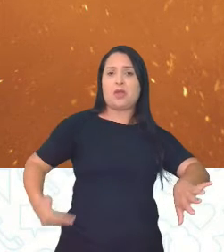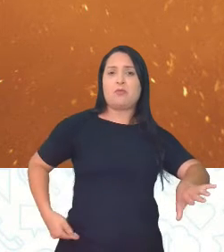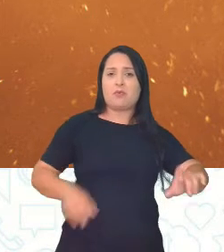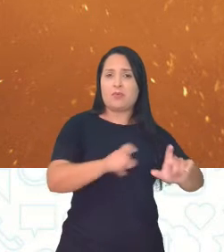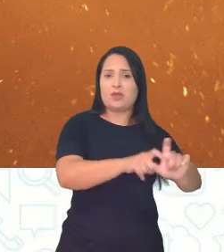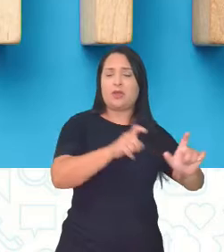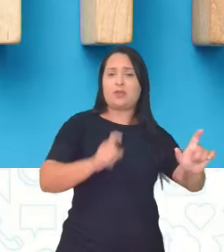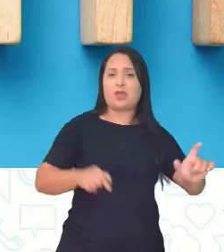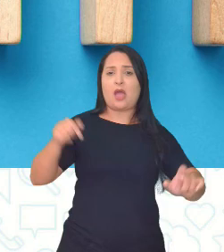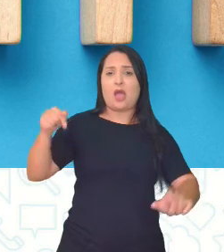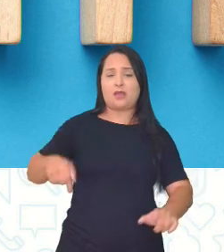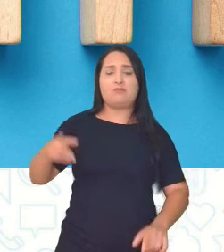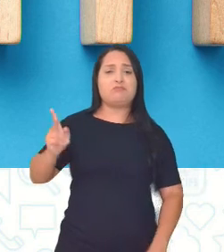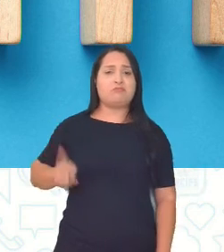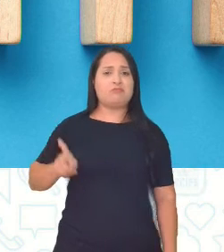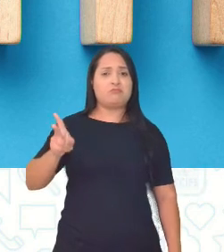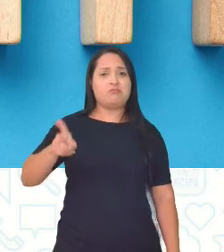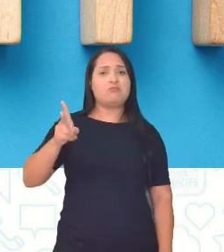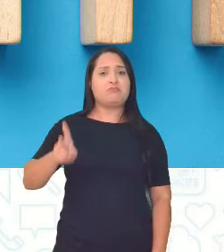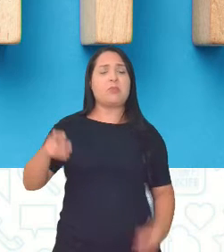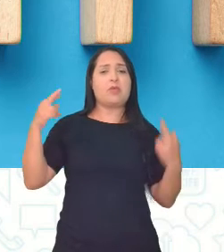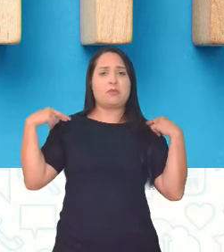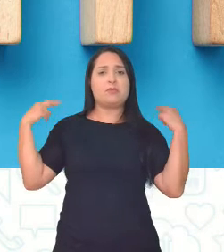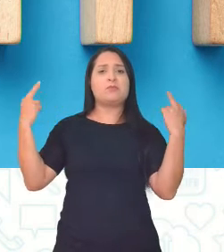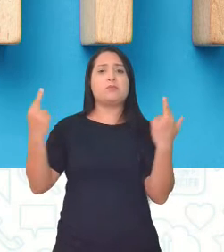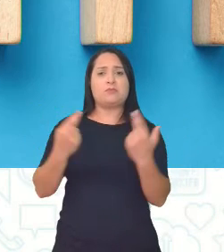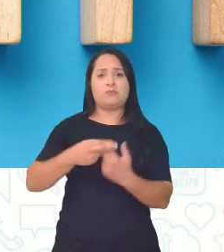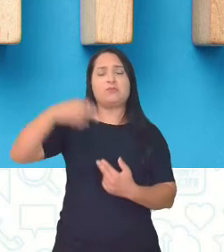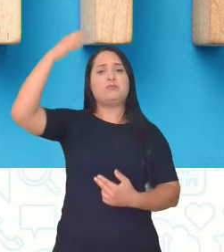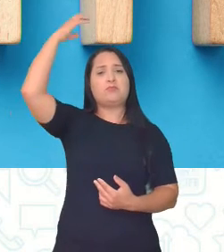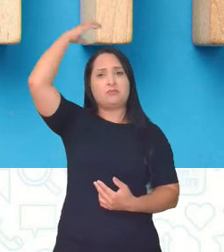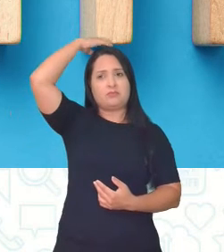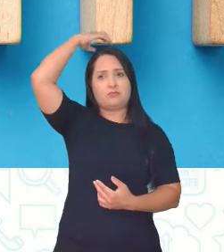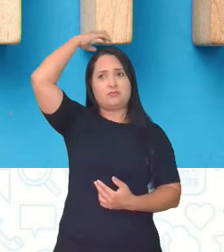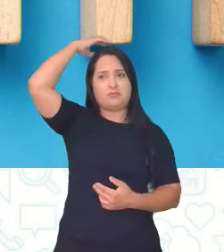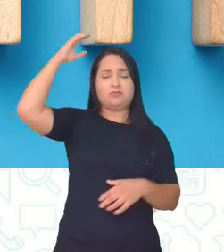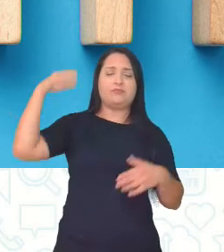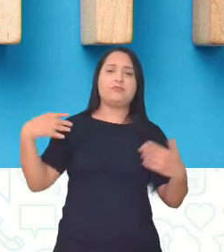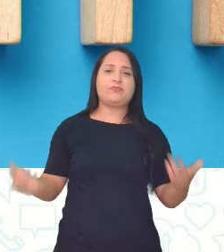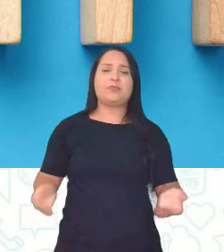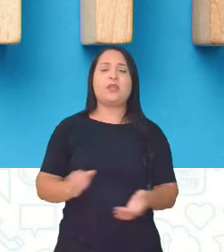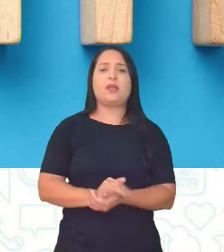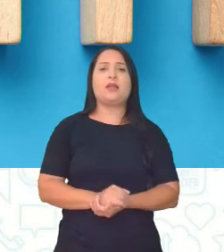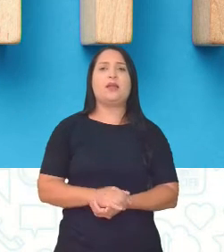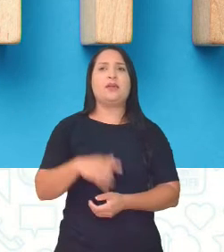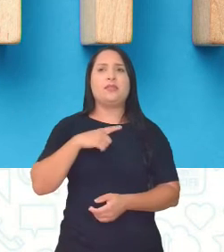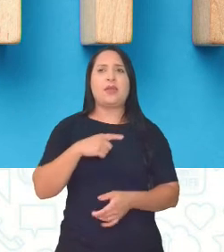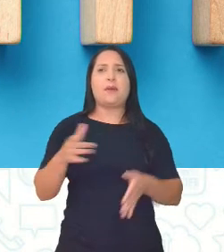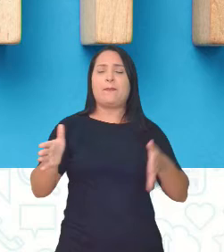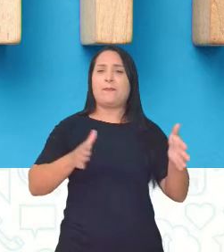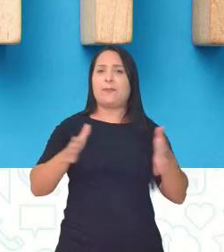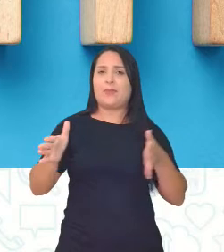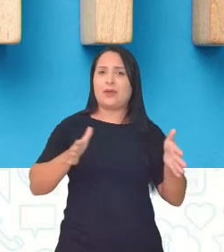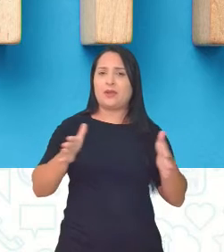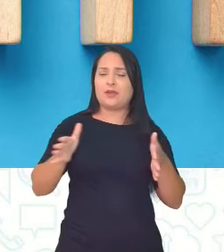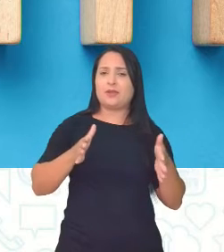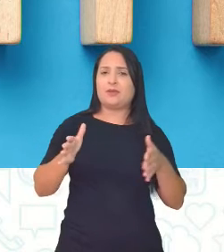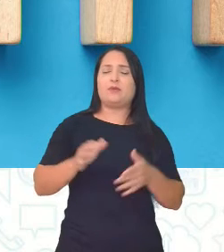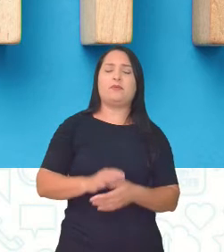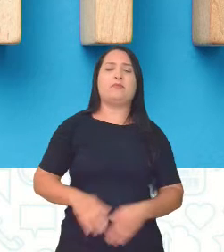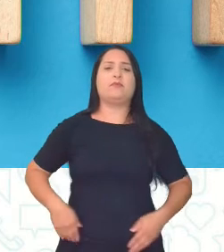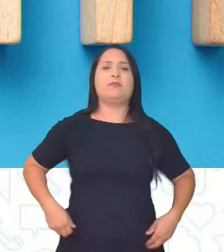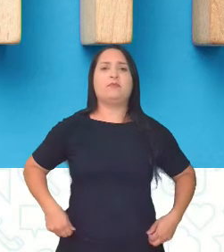como uma monarquia, né? E aí vem o período da crise, né, do